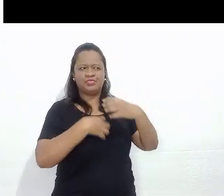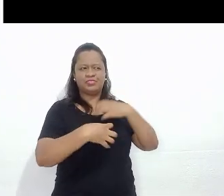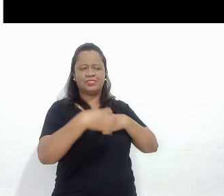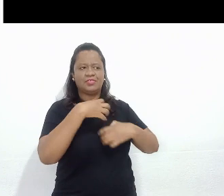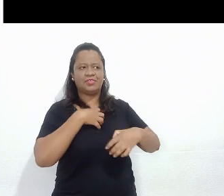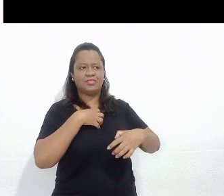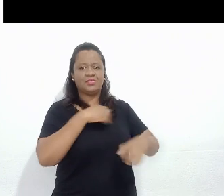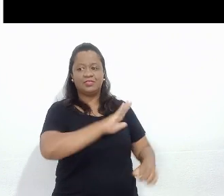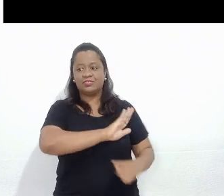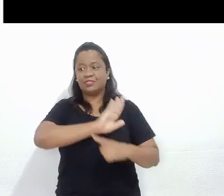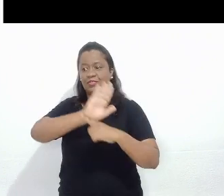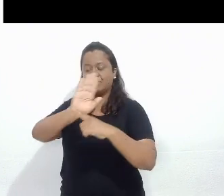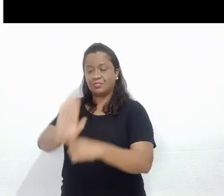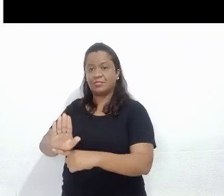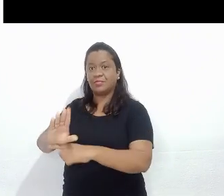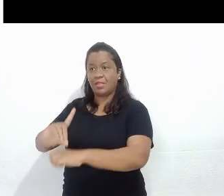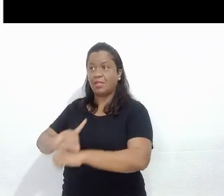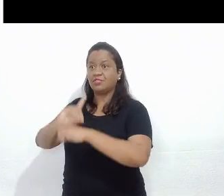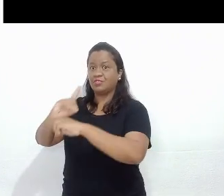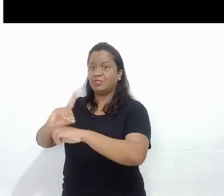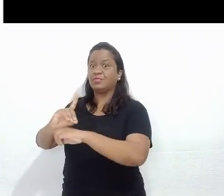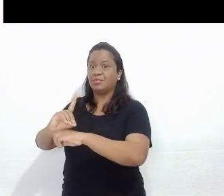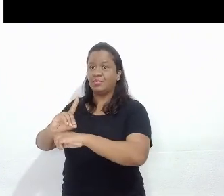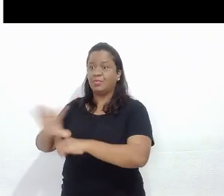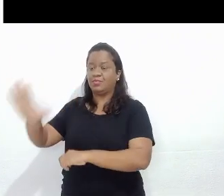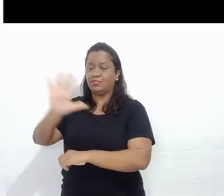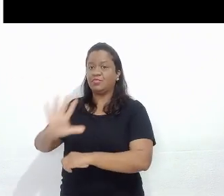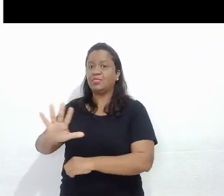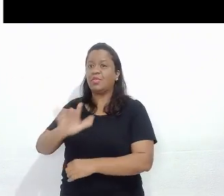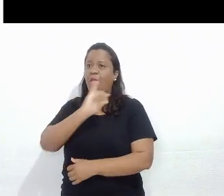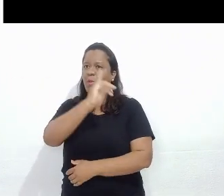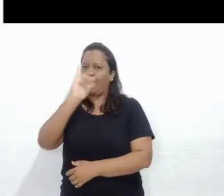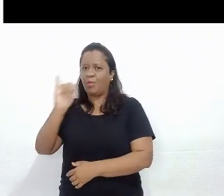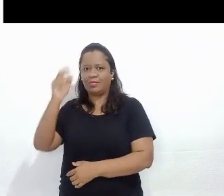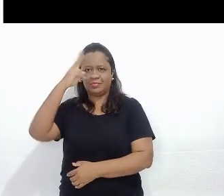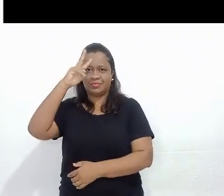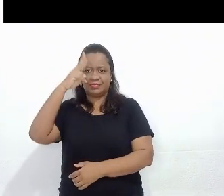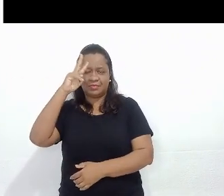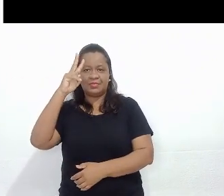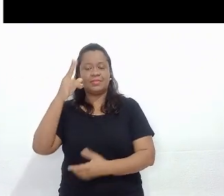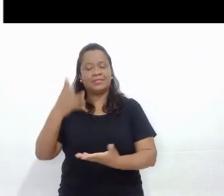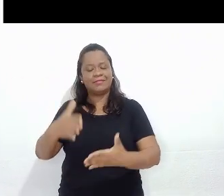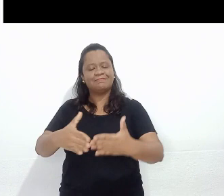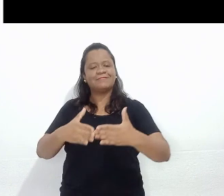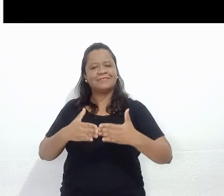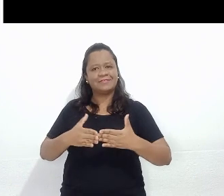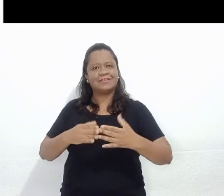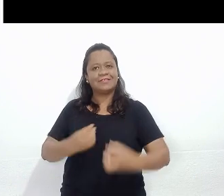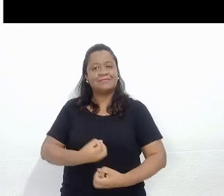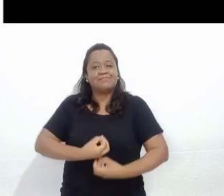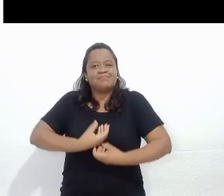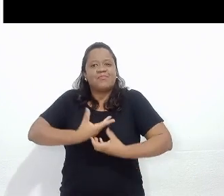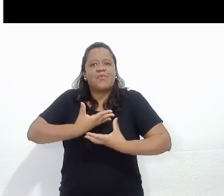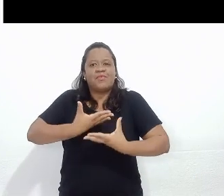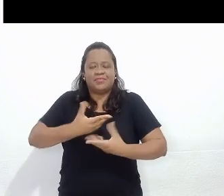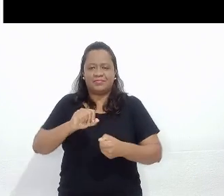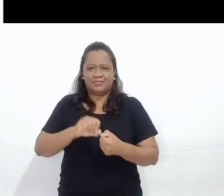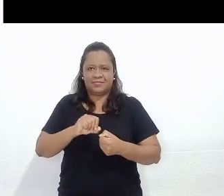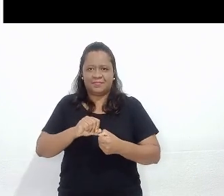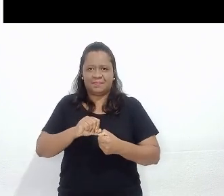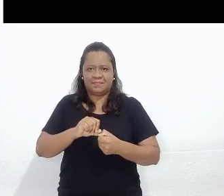de ajudar o diretor a contar essa história. Tá? E ele tem a licença poética de fazer isso.